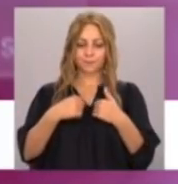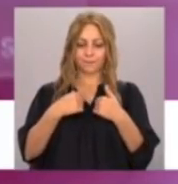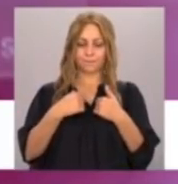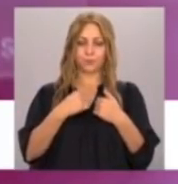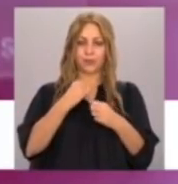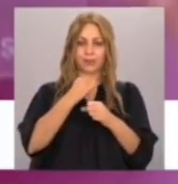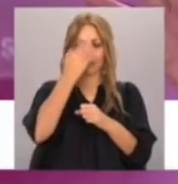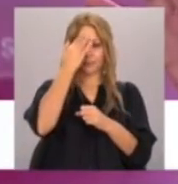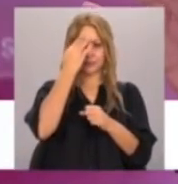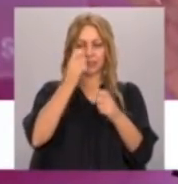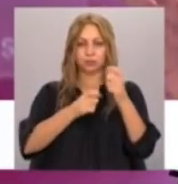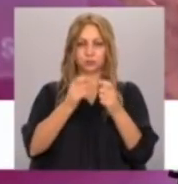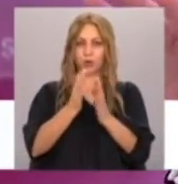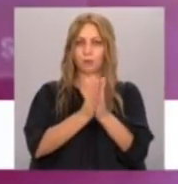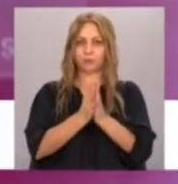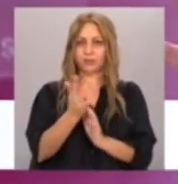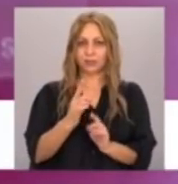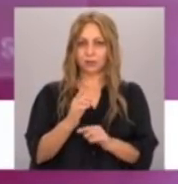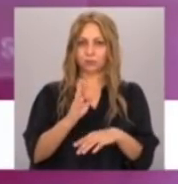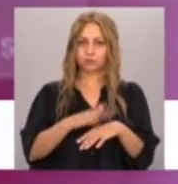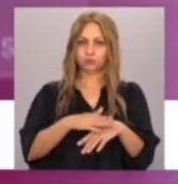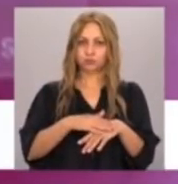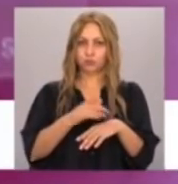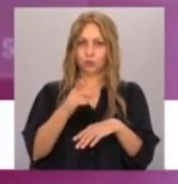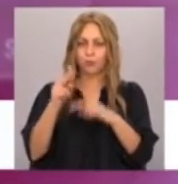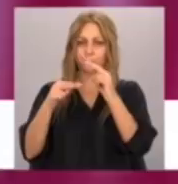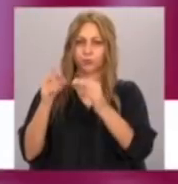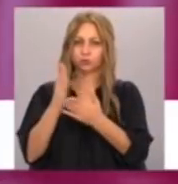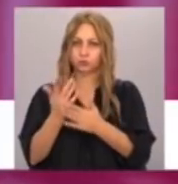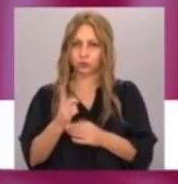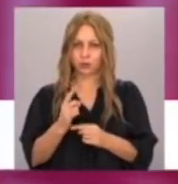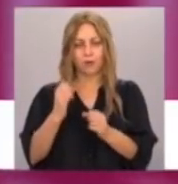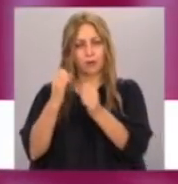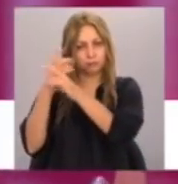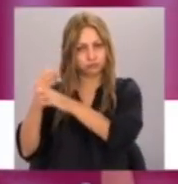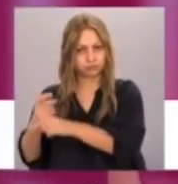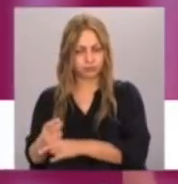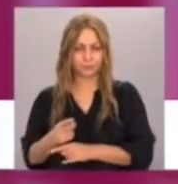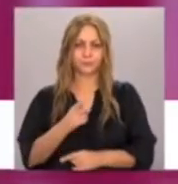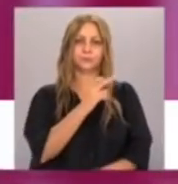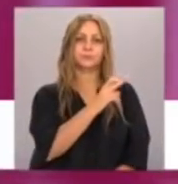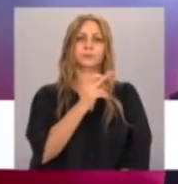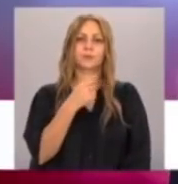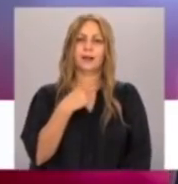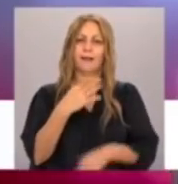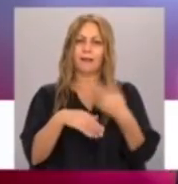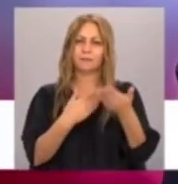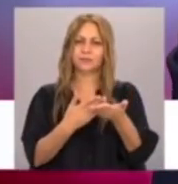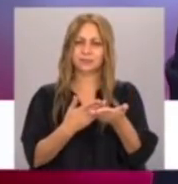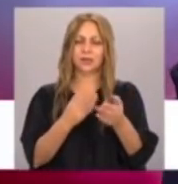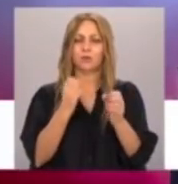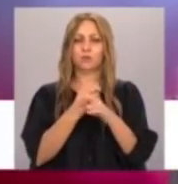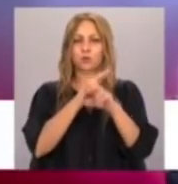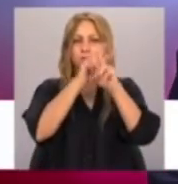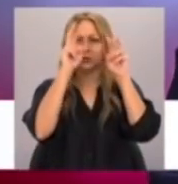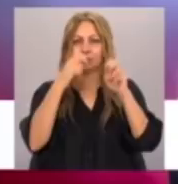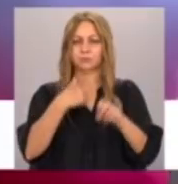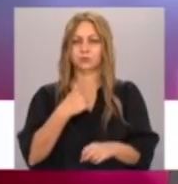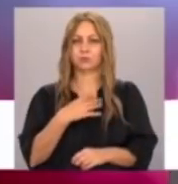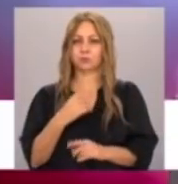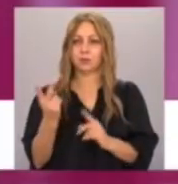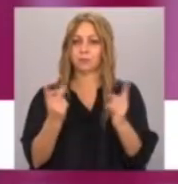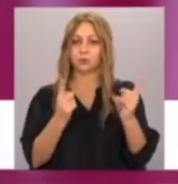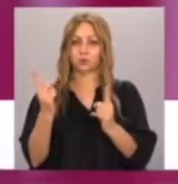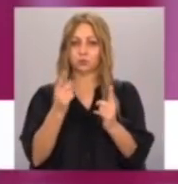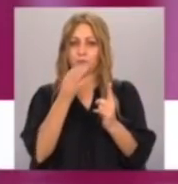não está a ser aproveitado e não é só por causa de impostos a muita coisa muito mais Ruivo neste nós estamos a dançar até porque a mais matérias que eu queria dizer que